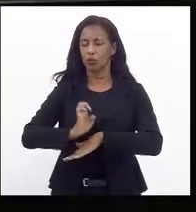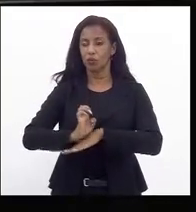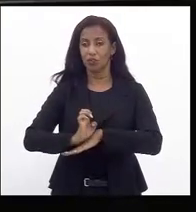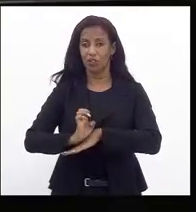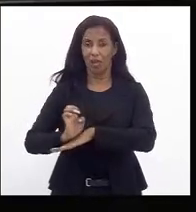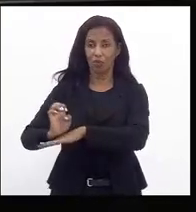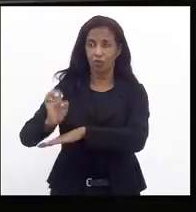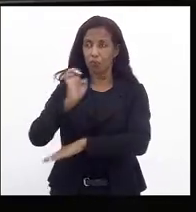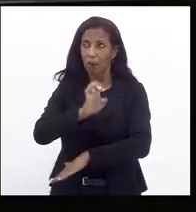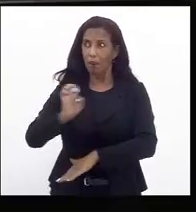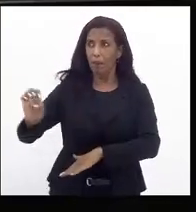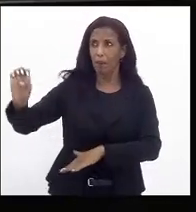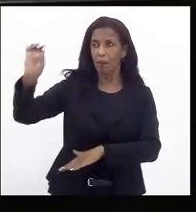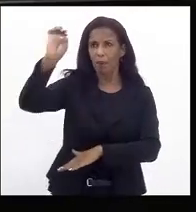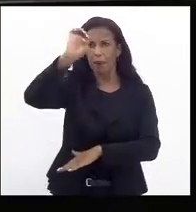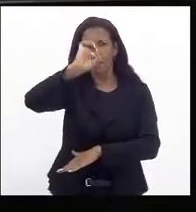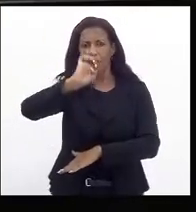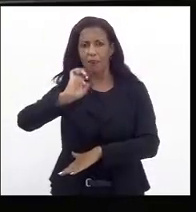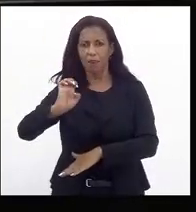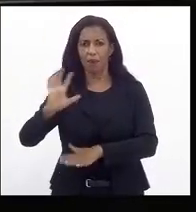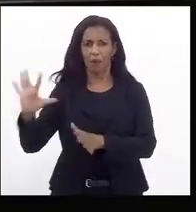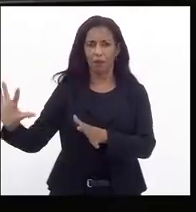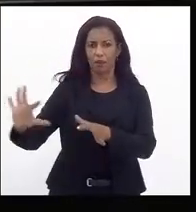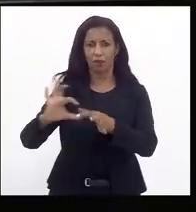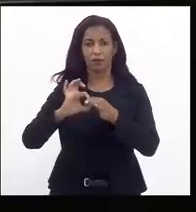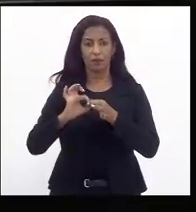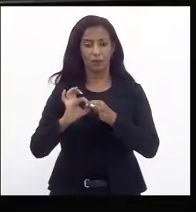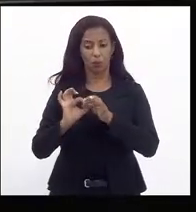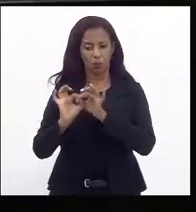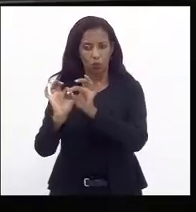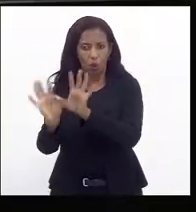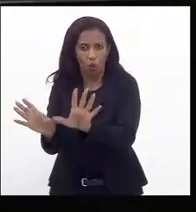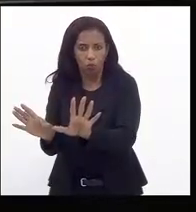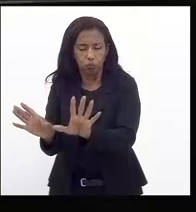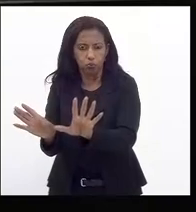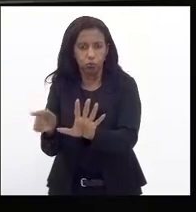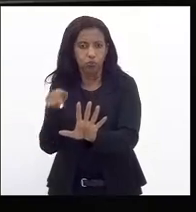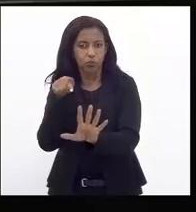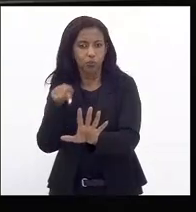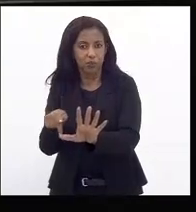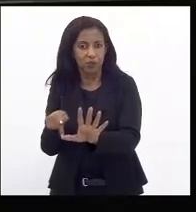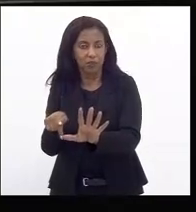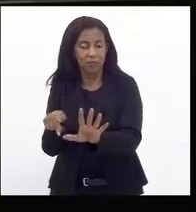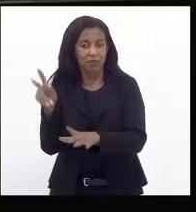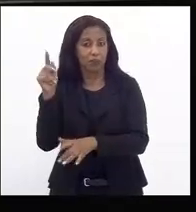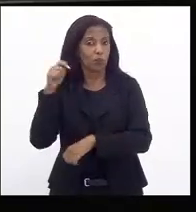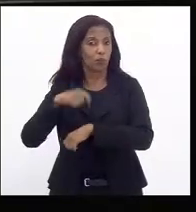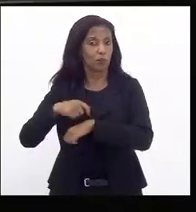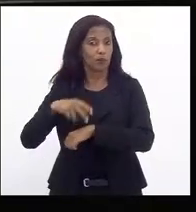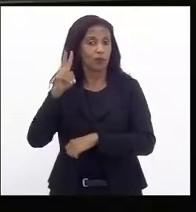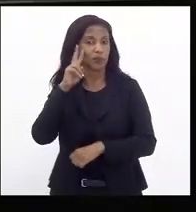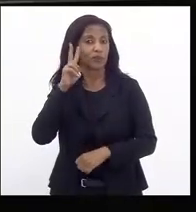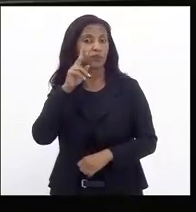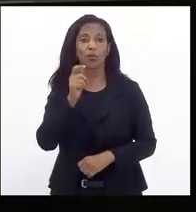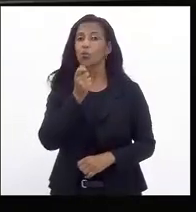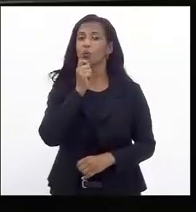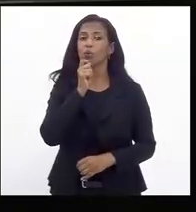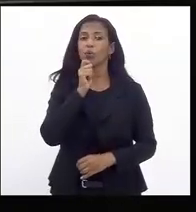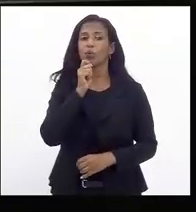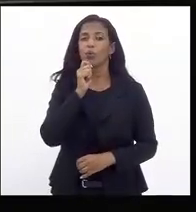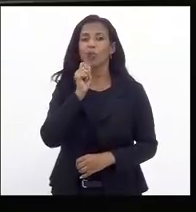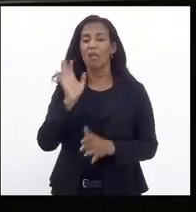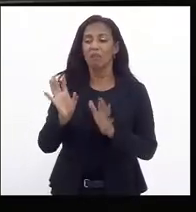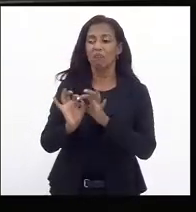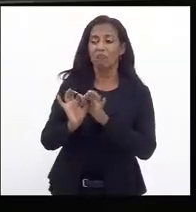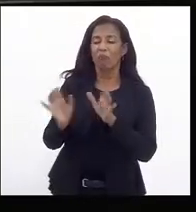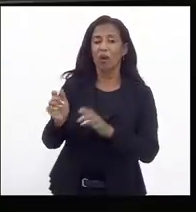os estados que são entre os autônomos nessa quadra da história não tem a sua